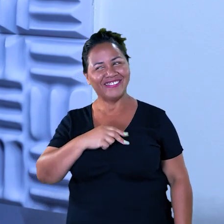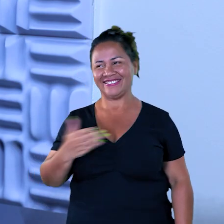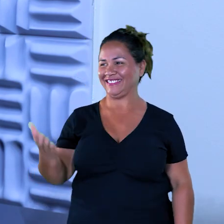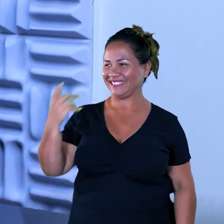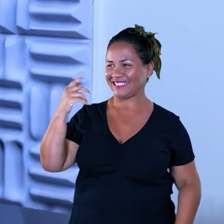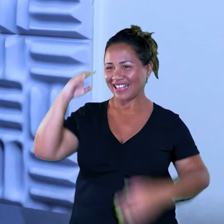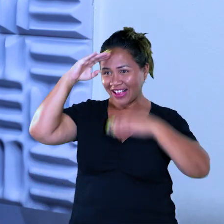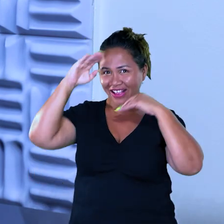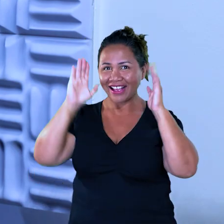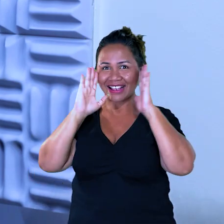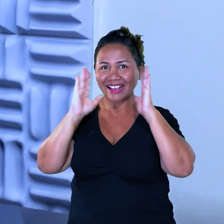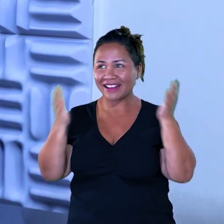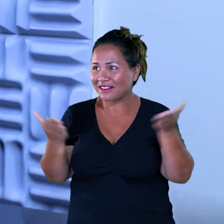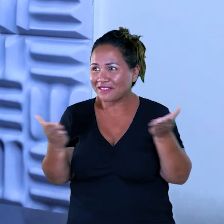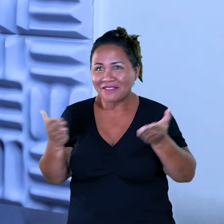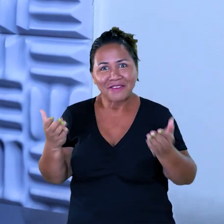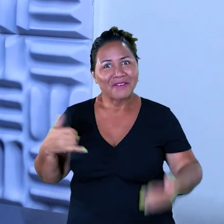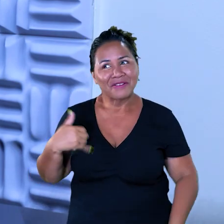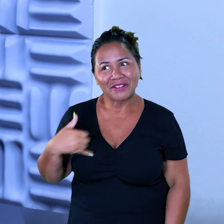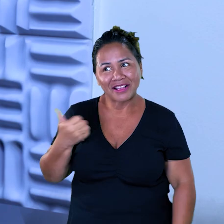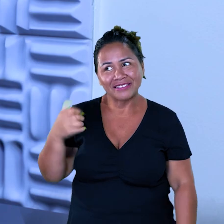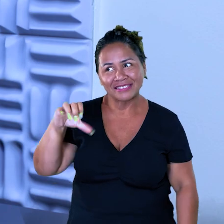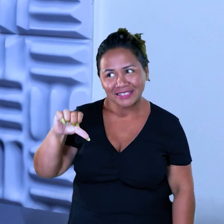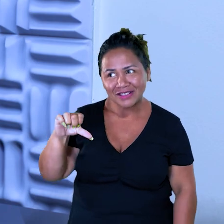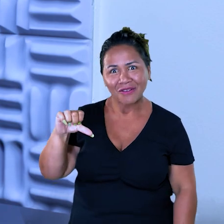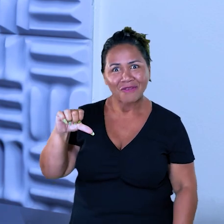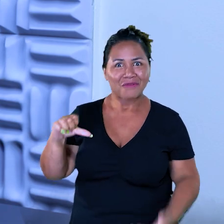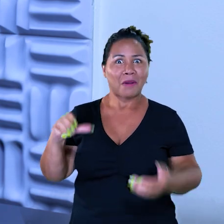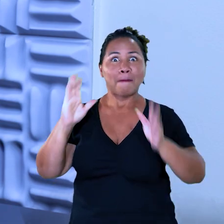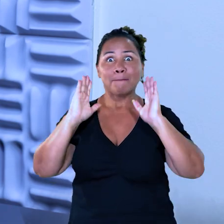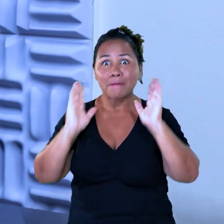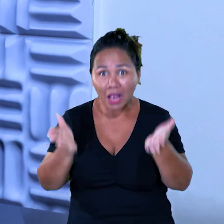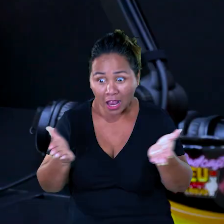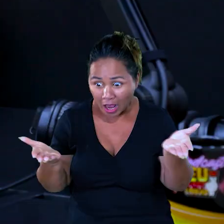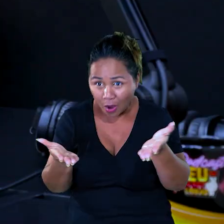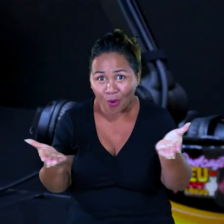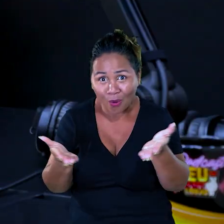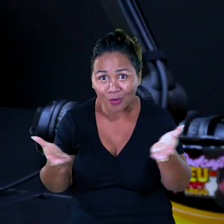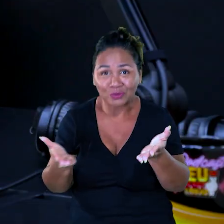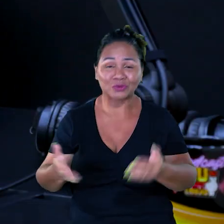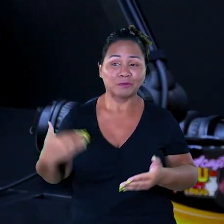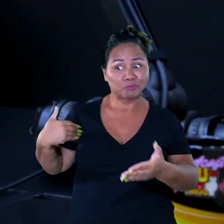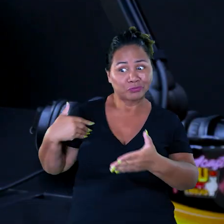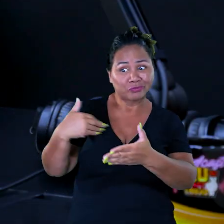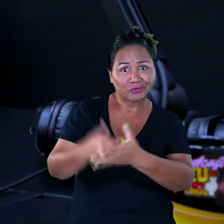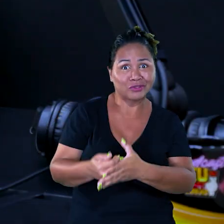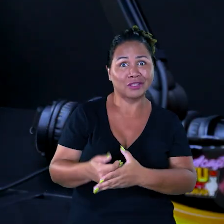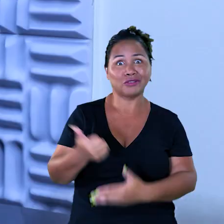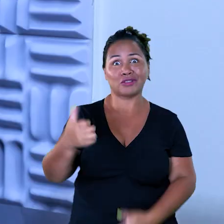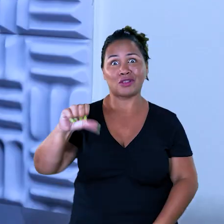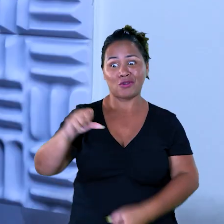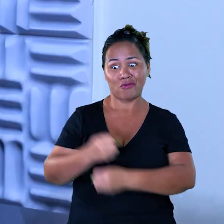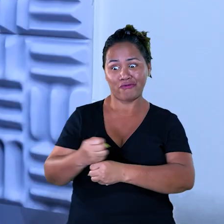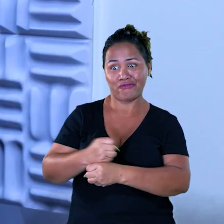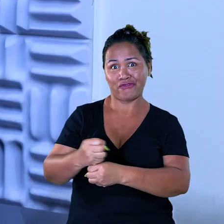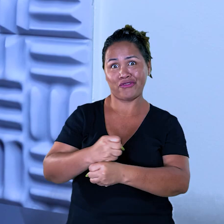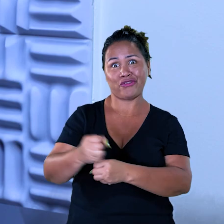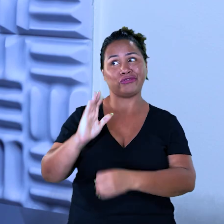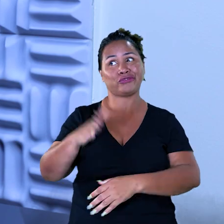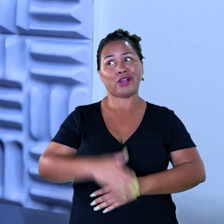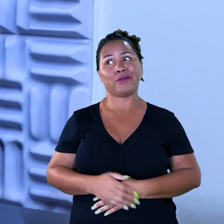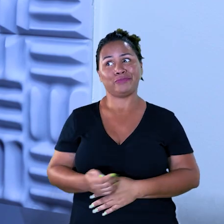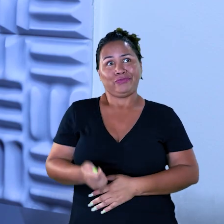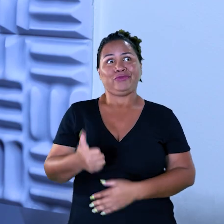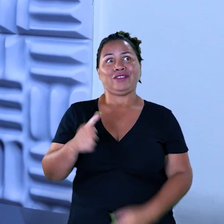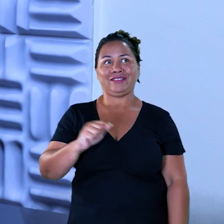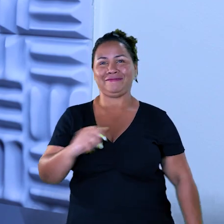19, Até já parece. faz 19 de profissão, hein? De professora. Aí eu lembro que eu terminei esse curso em dezembro. Vamos aposentar já, né?